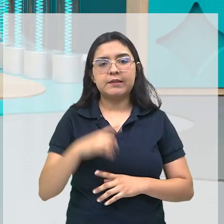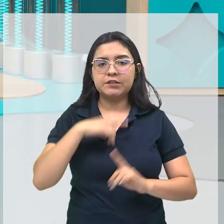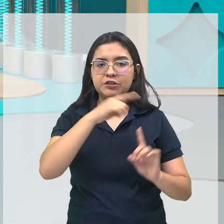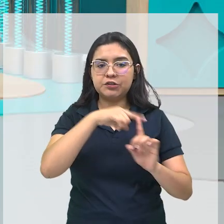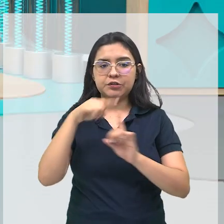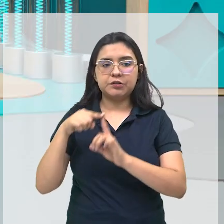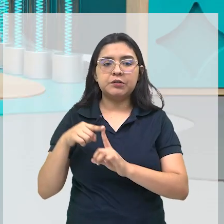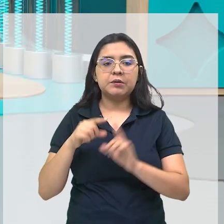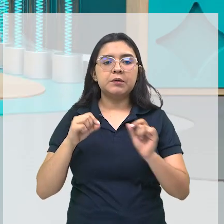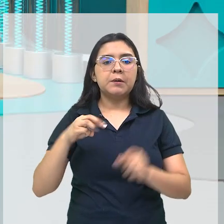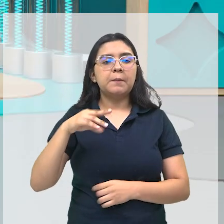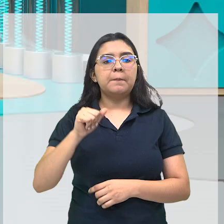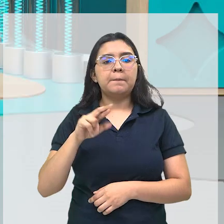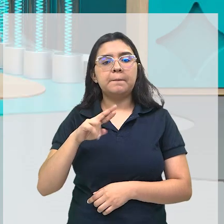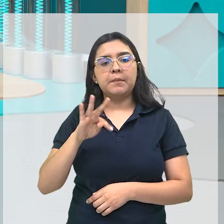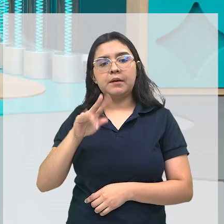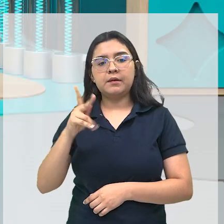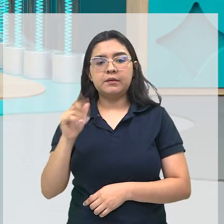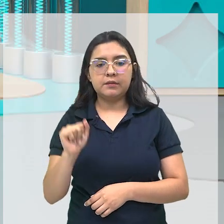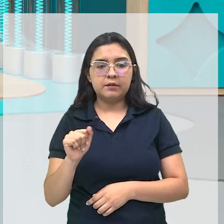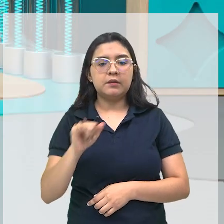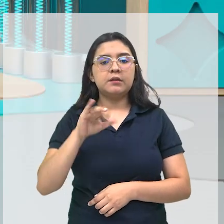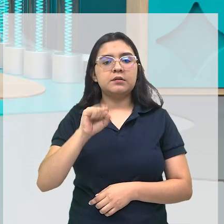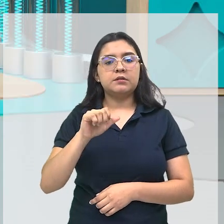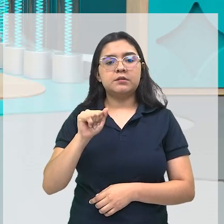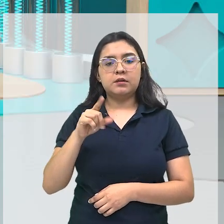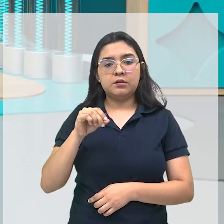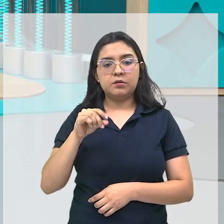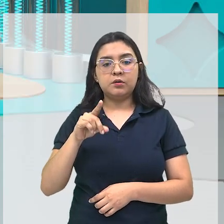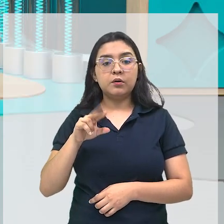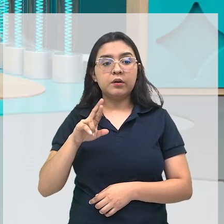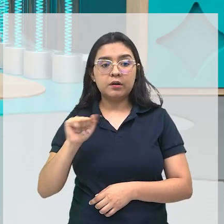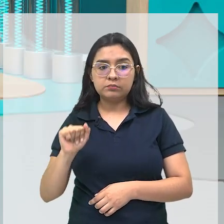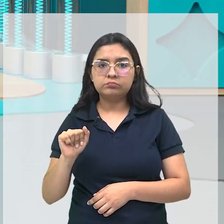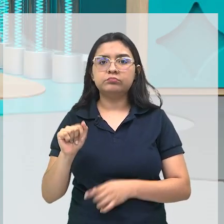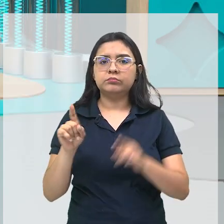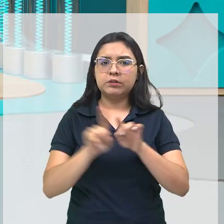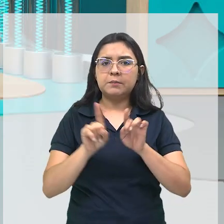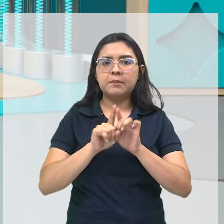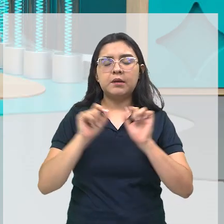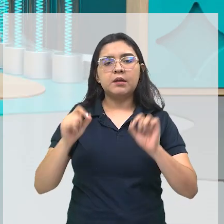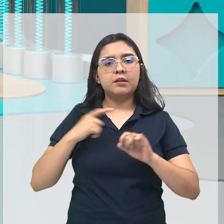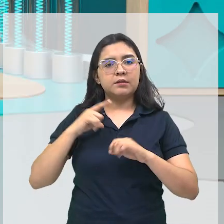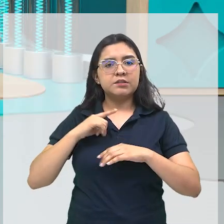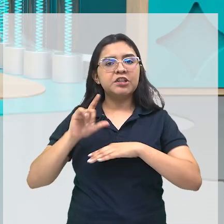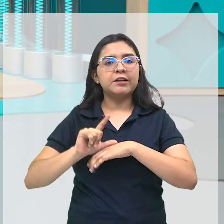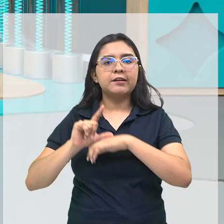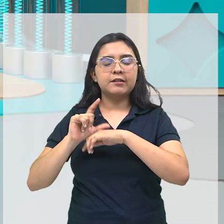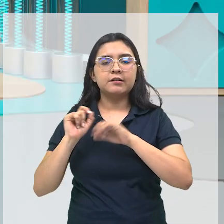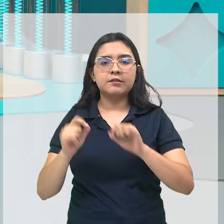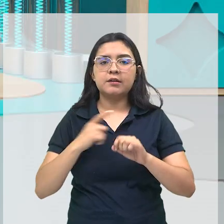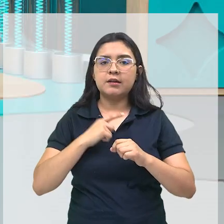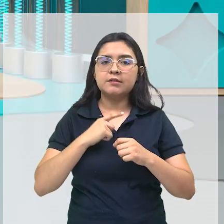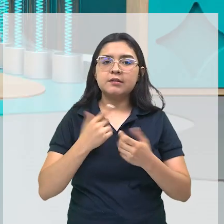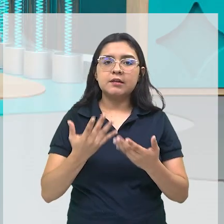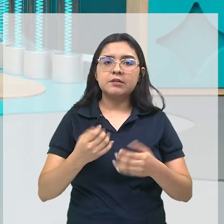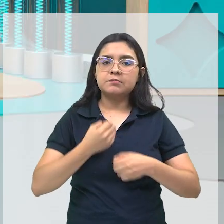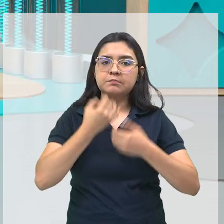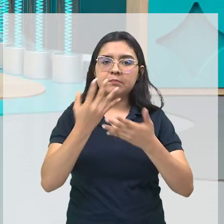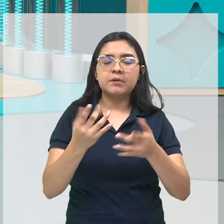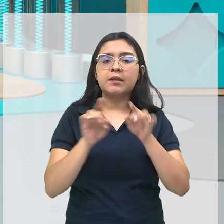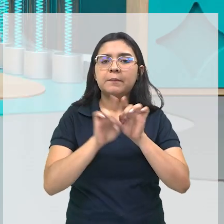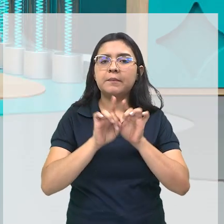né? Martha Graham e Isadora Duncan lideraram, né, um movimento que enfatiza a expressão pessoal